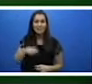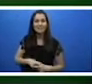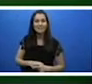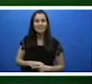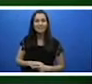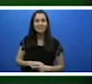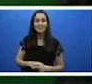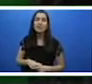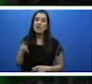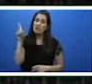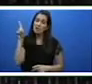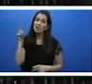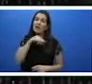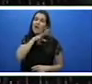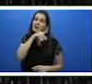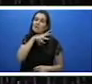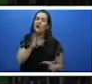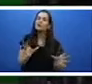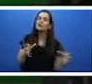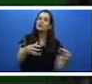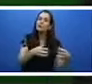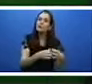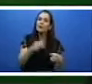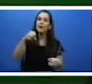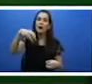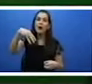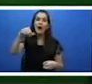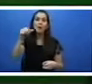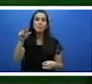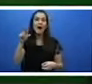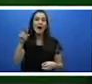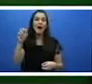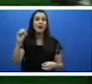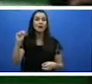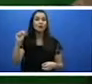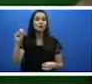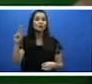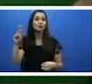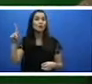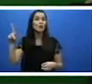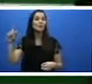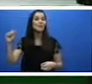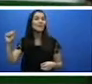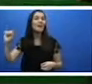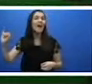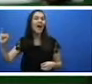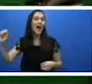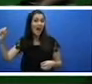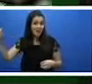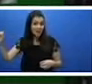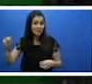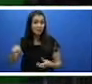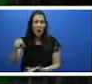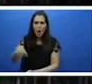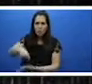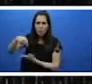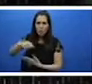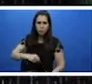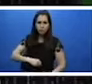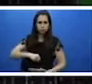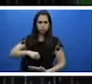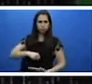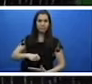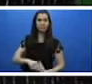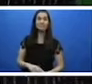animais desse grupo chamado marsupiais, tá? Onde eles ficam, nessa bolsa, no corpo da mamãe,